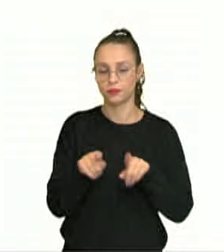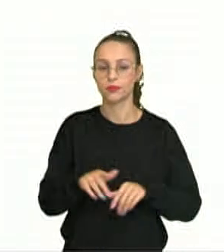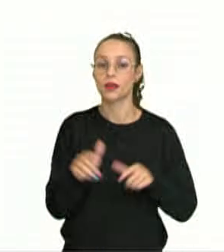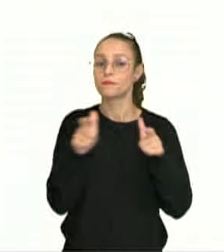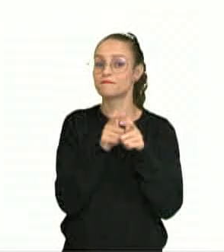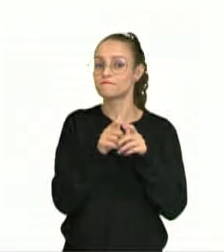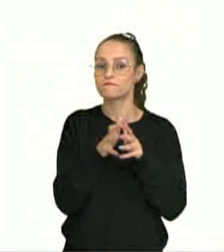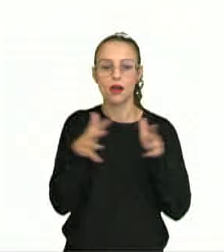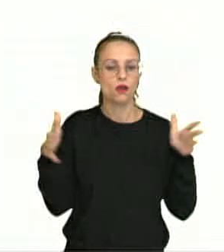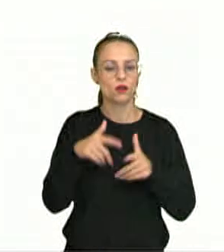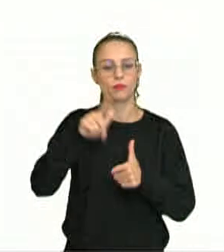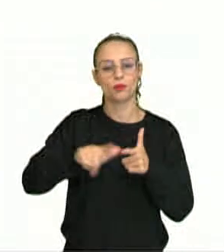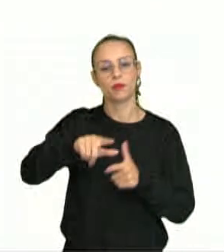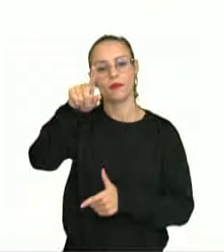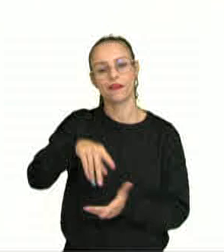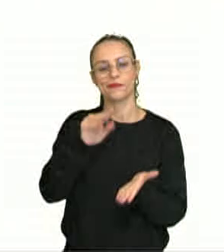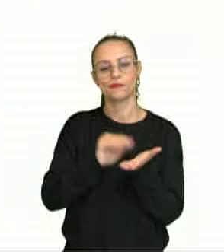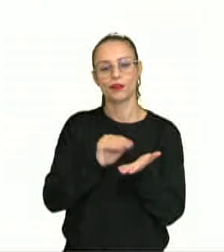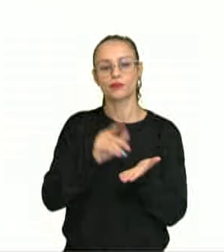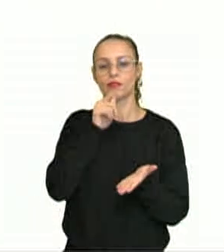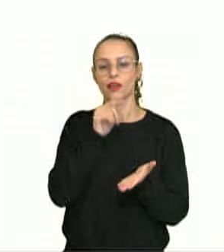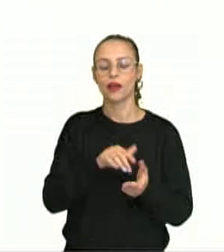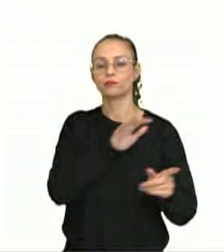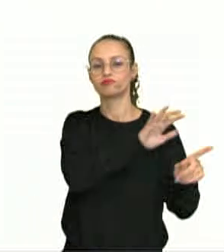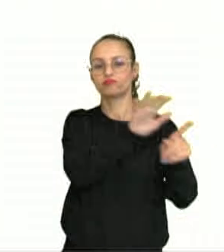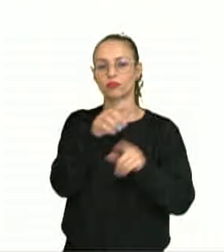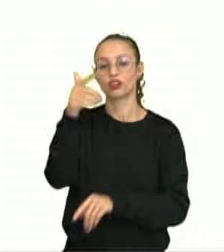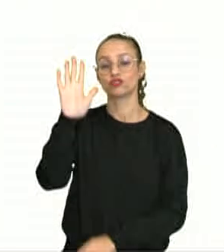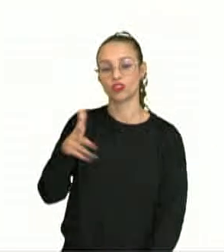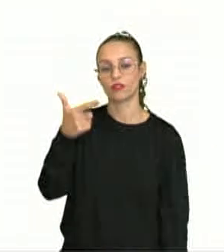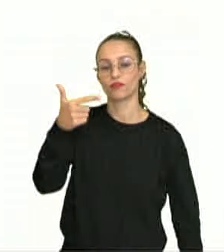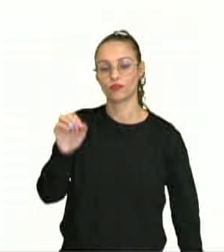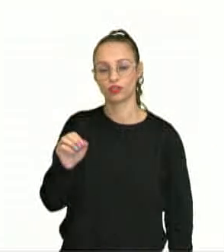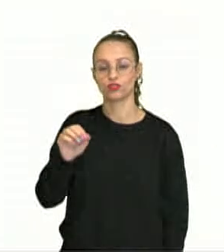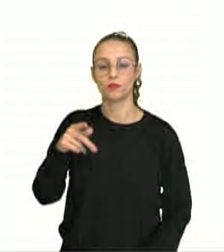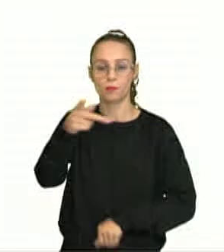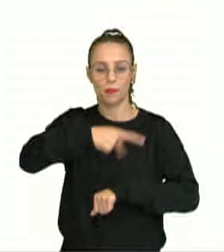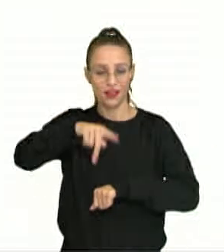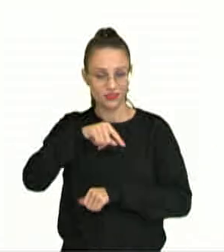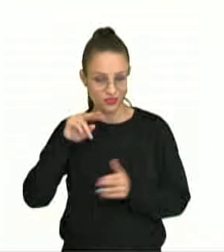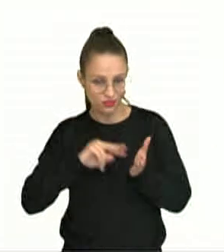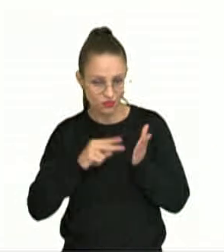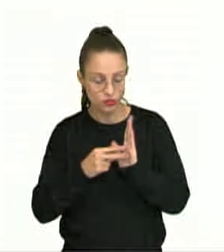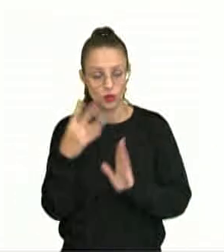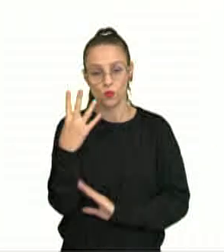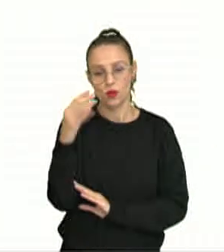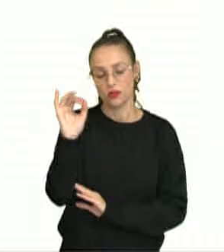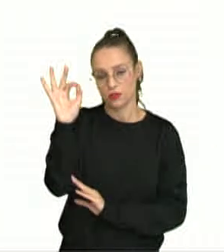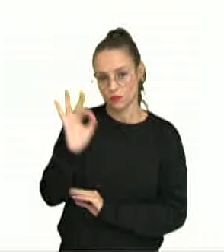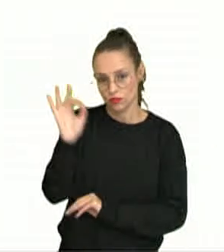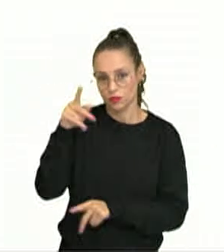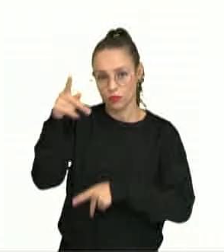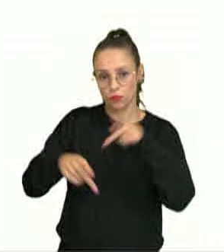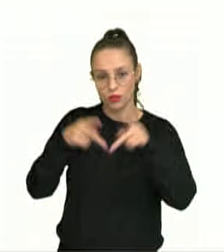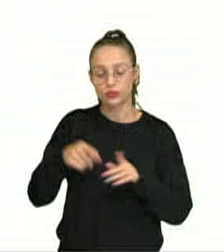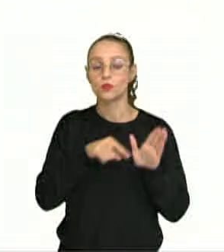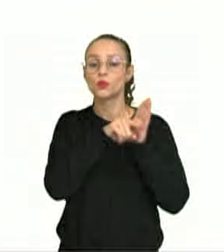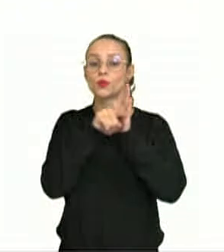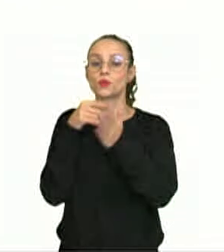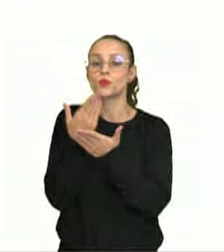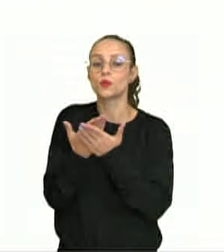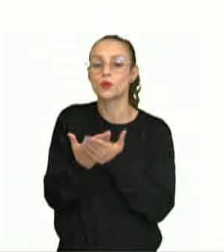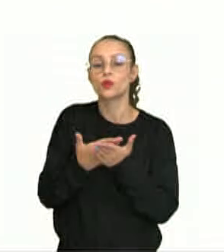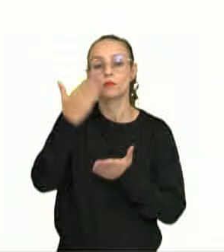maior problema é a escassez de água que atinge 20 países, 40% da população. O estudo completa afirmando